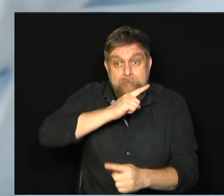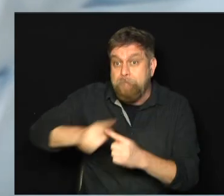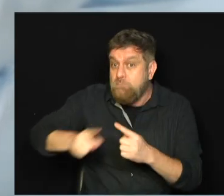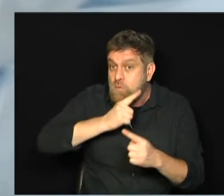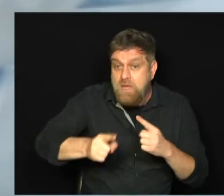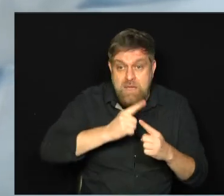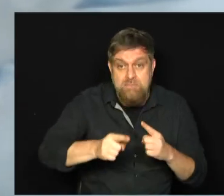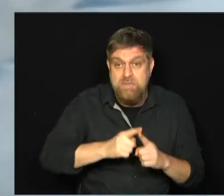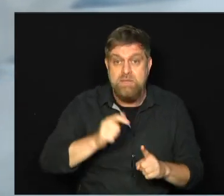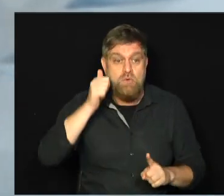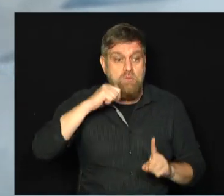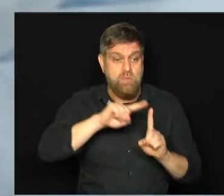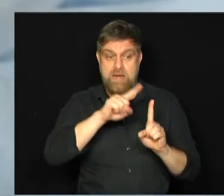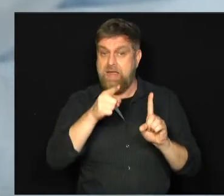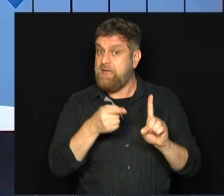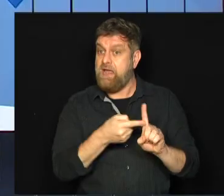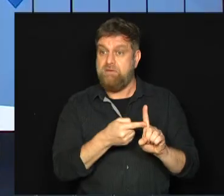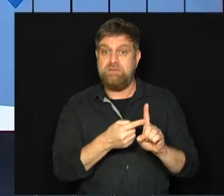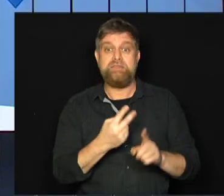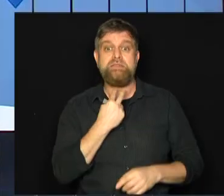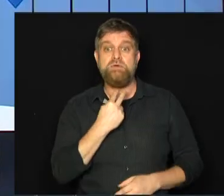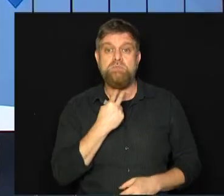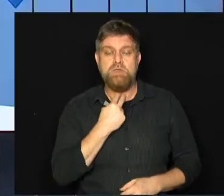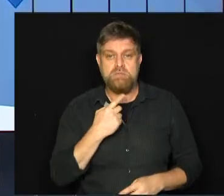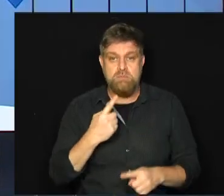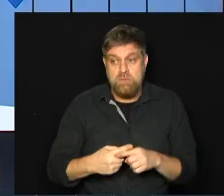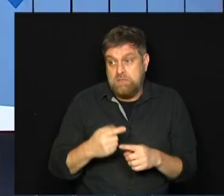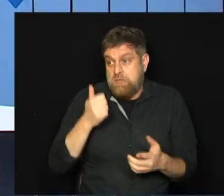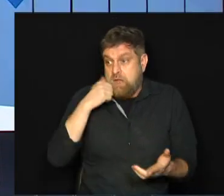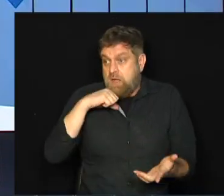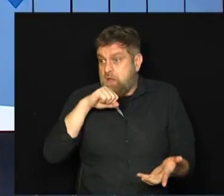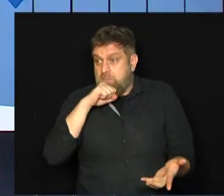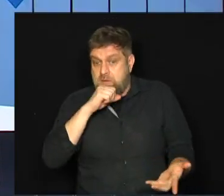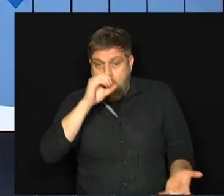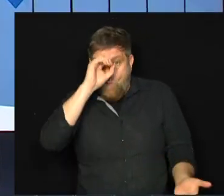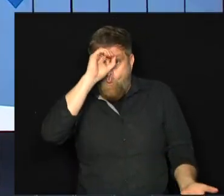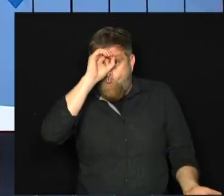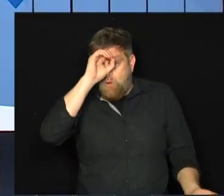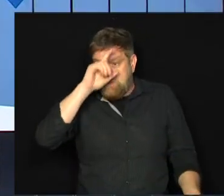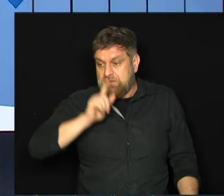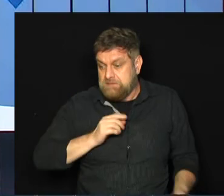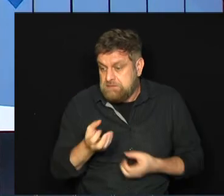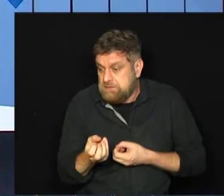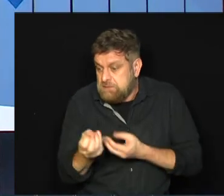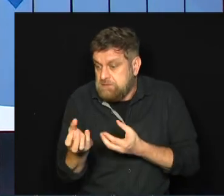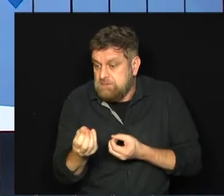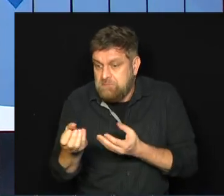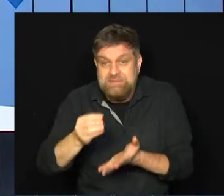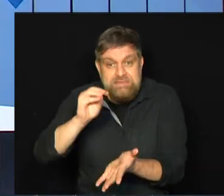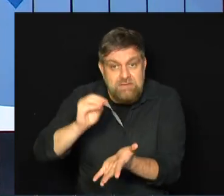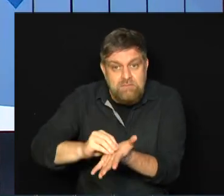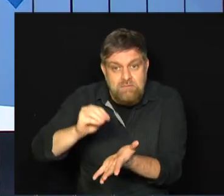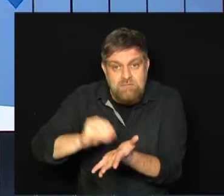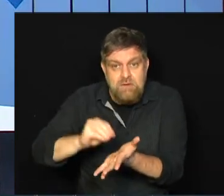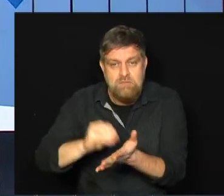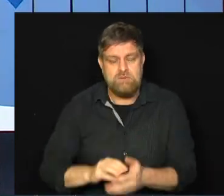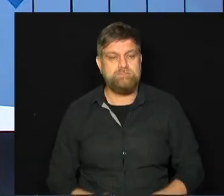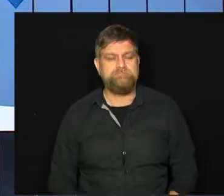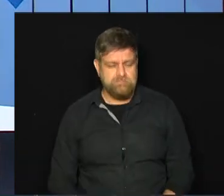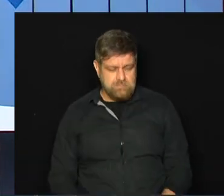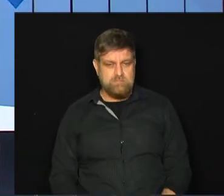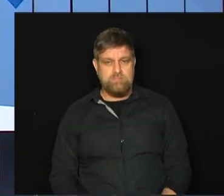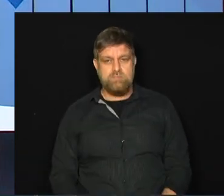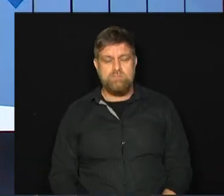que a importância da informação, porque muitas mães não sabem disso, né? E também não recebem esse tipo de informação. Ô, doutora, a senhora falou